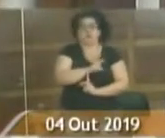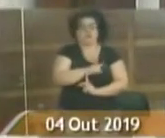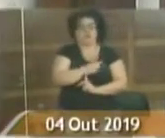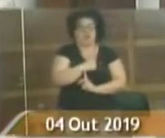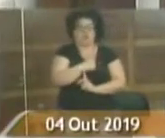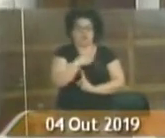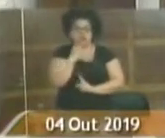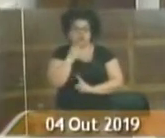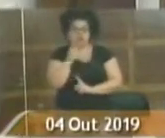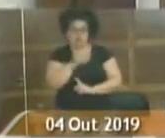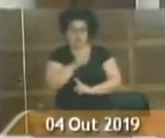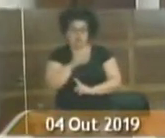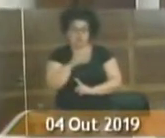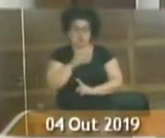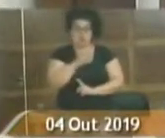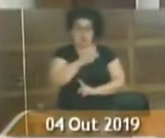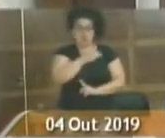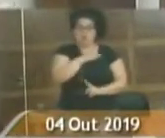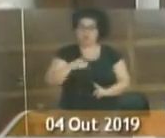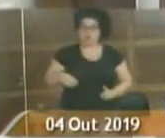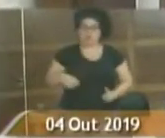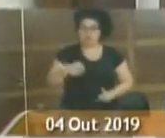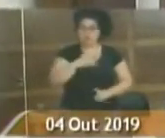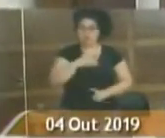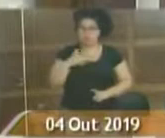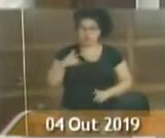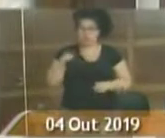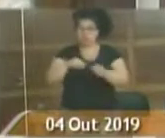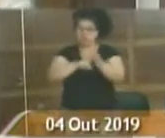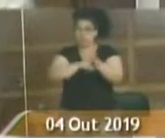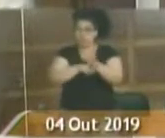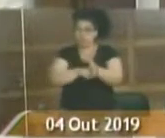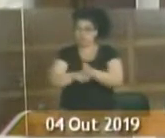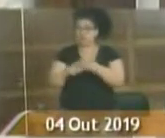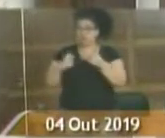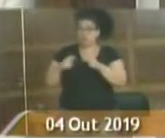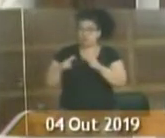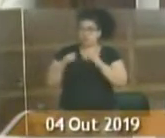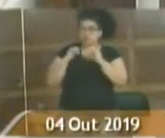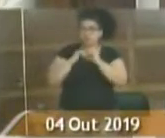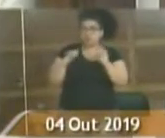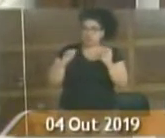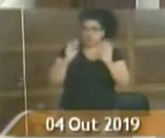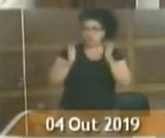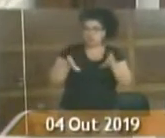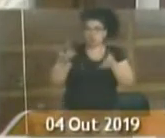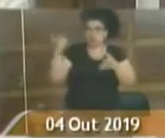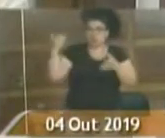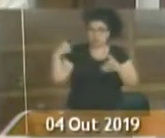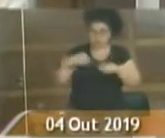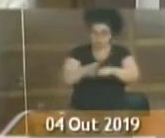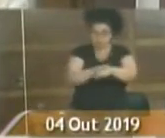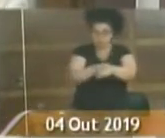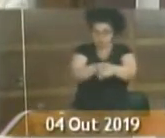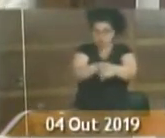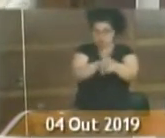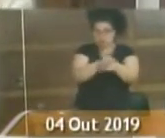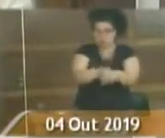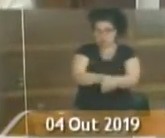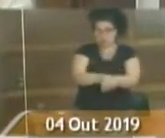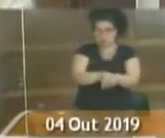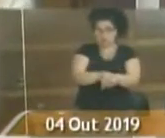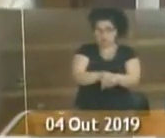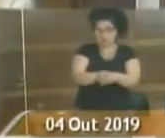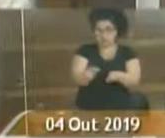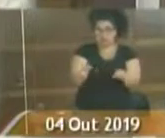falando, isso é Ministério da Saúde, isso é pesquisa, isso é trabalho publicado. Assim que fechar a lesão